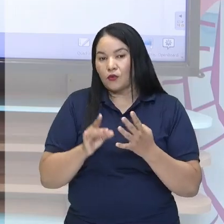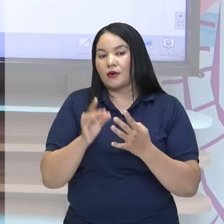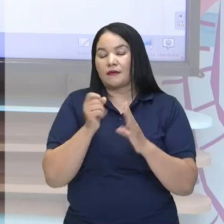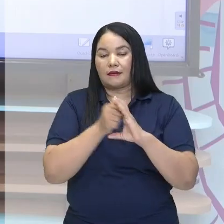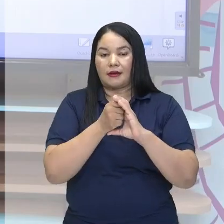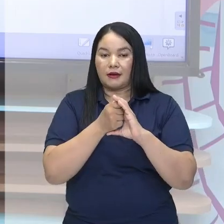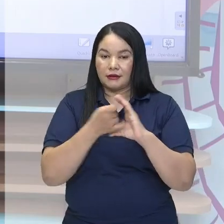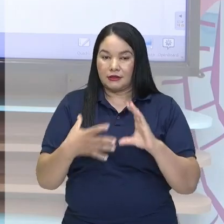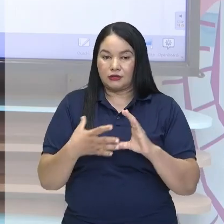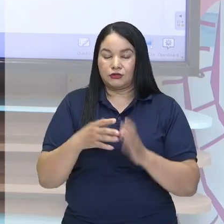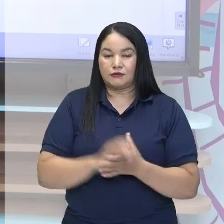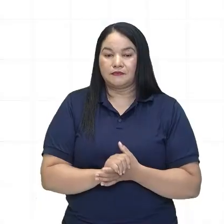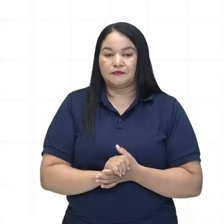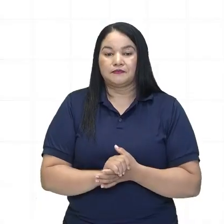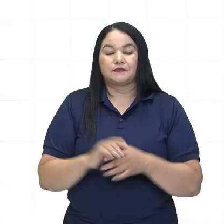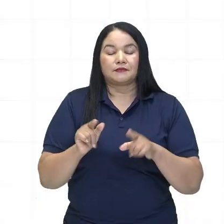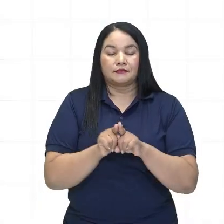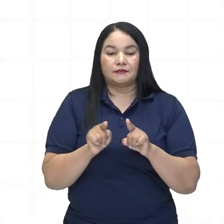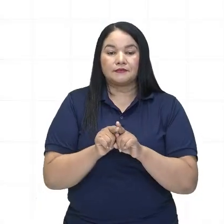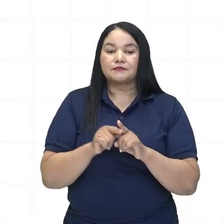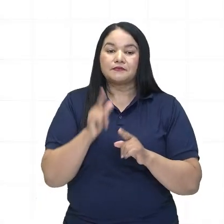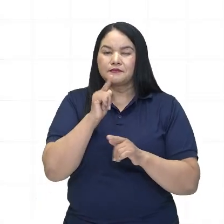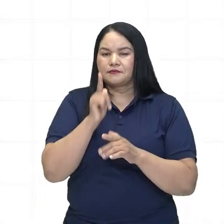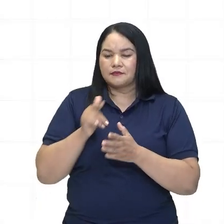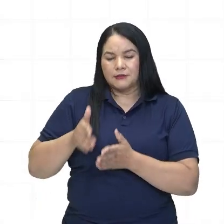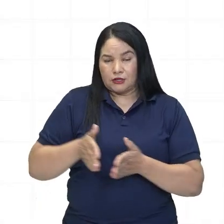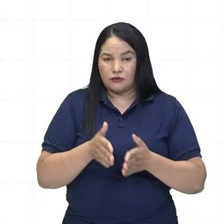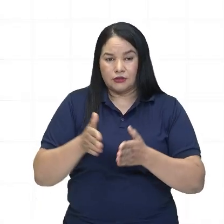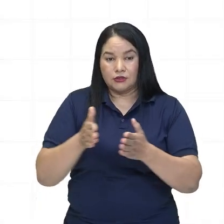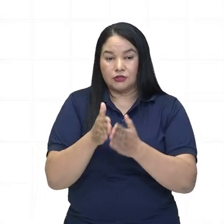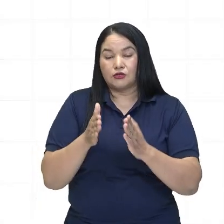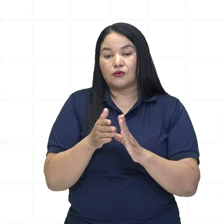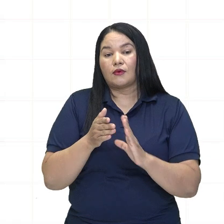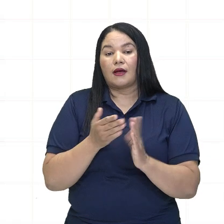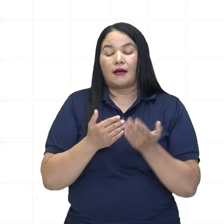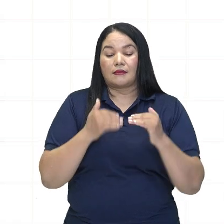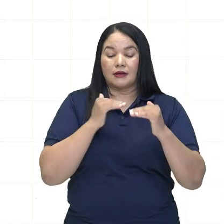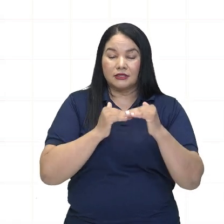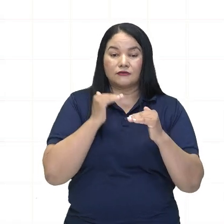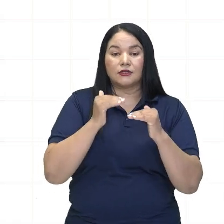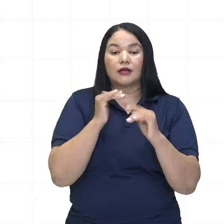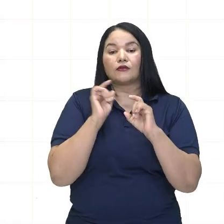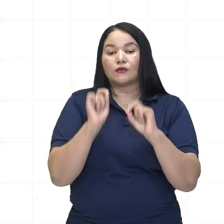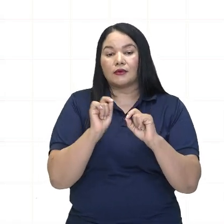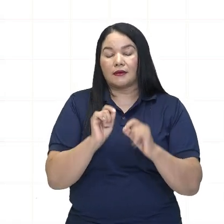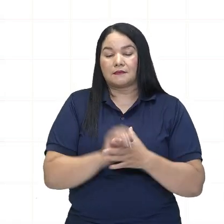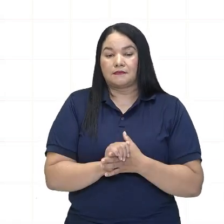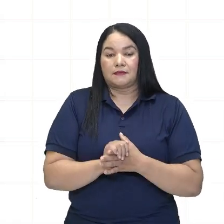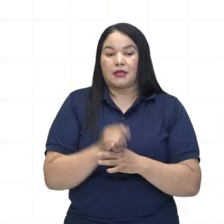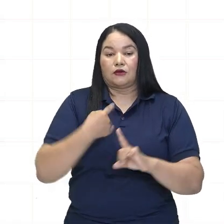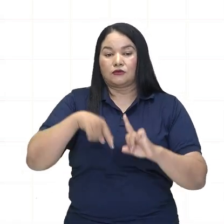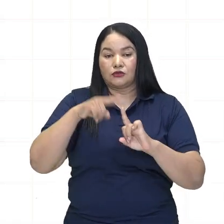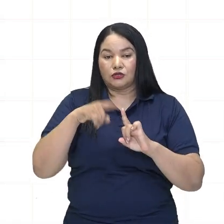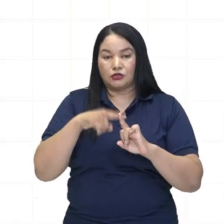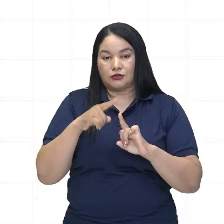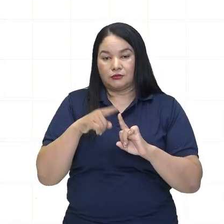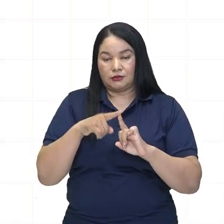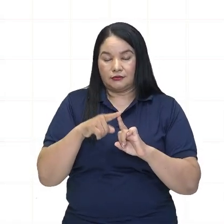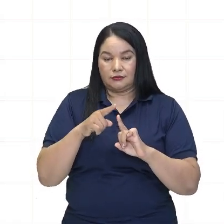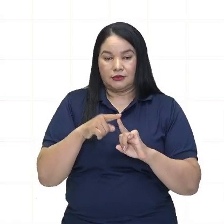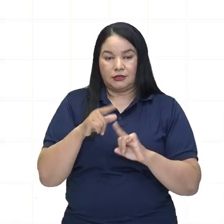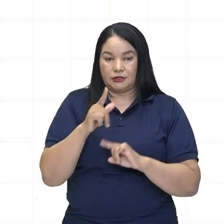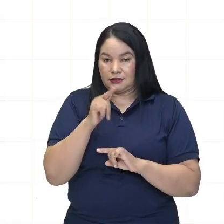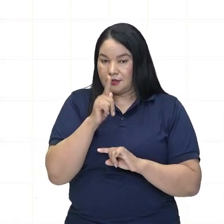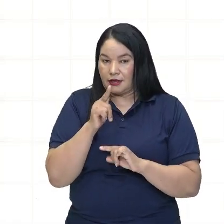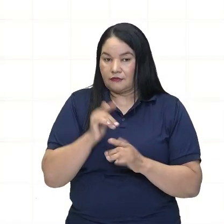Os rios, ele pode ser classificado ali com base no regime da água, né? Que é o regime hídrico ali